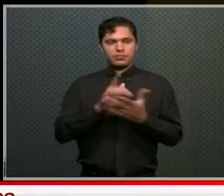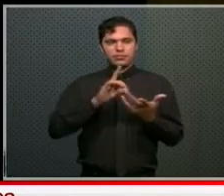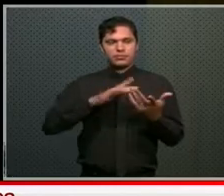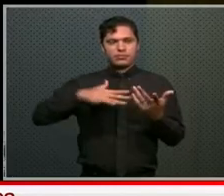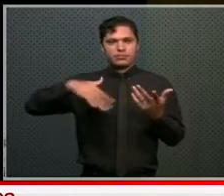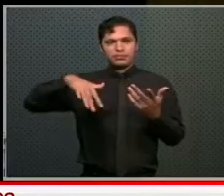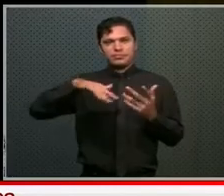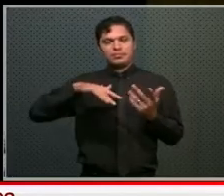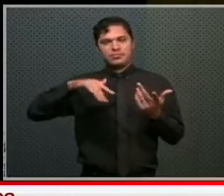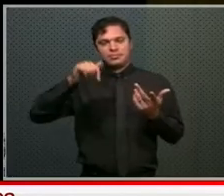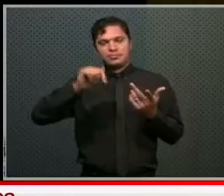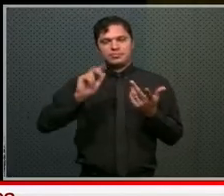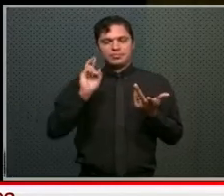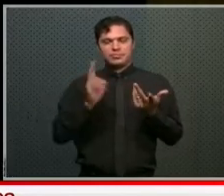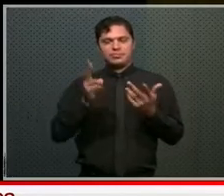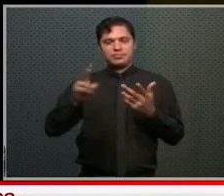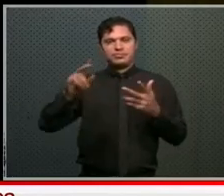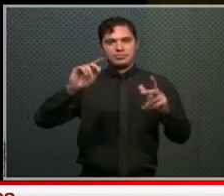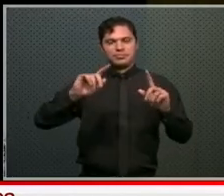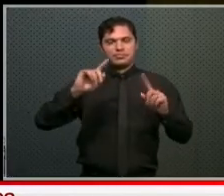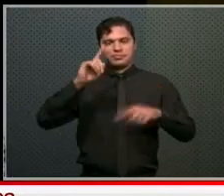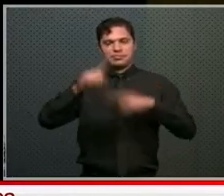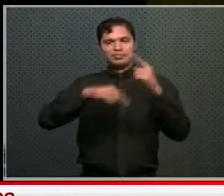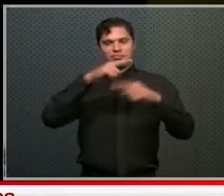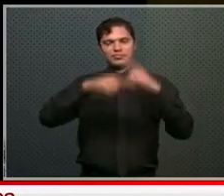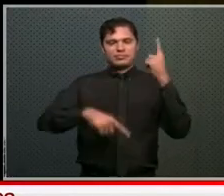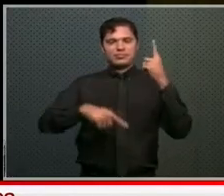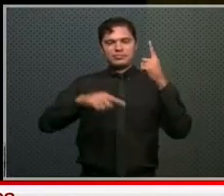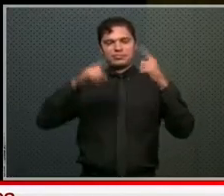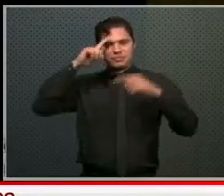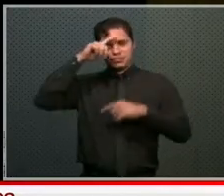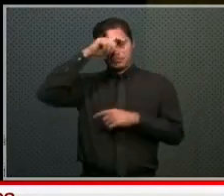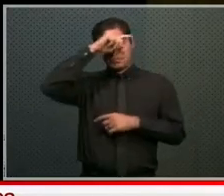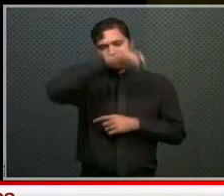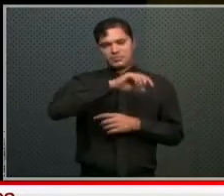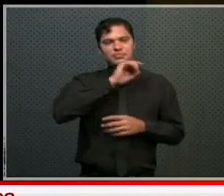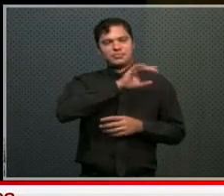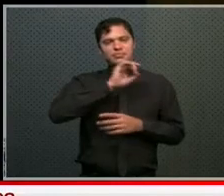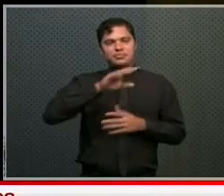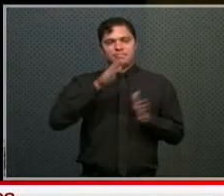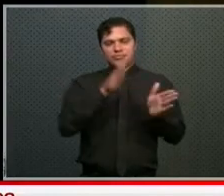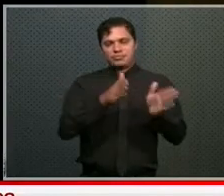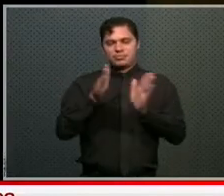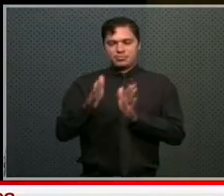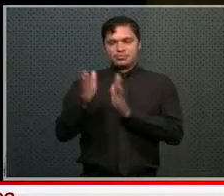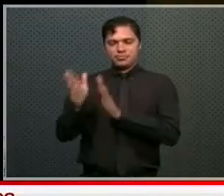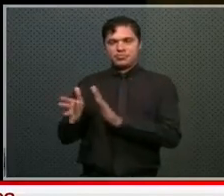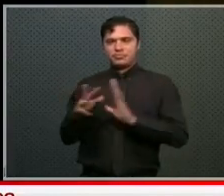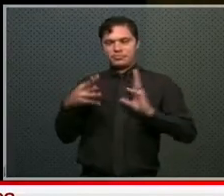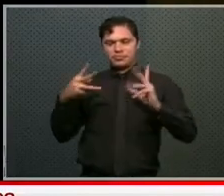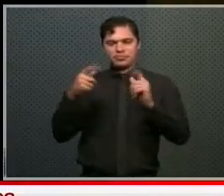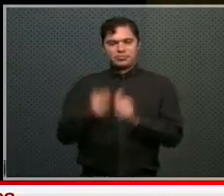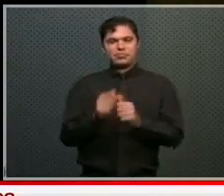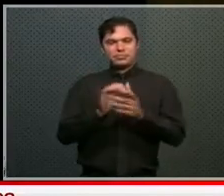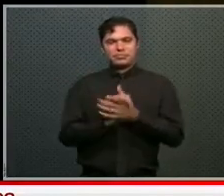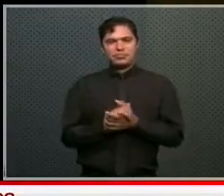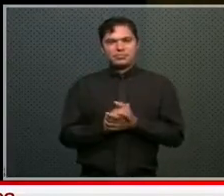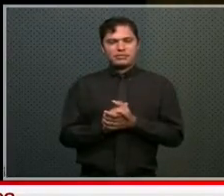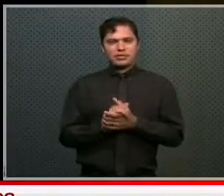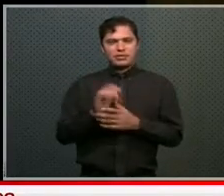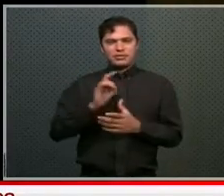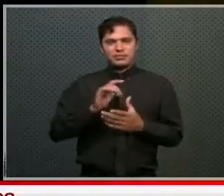enfrentando e superando as dificuldades inerente a cada época todos indistintamente